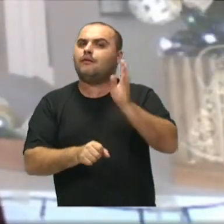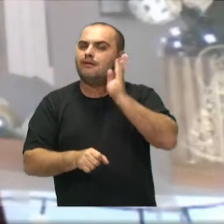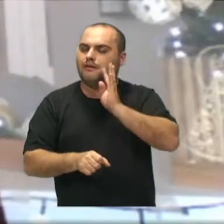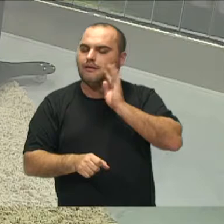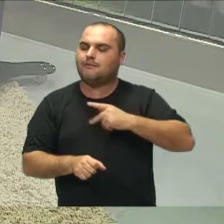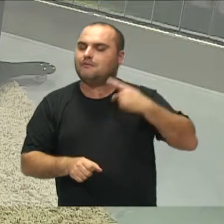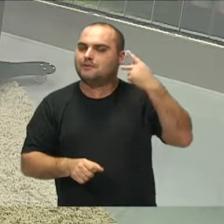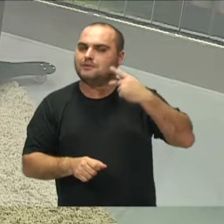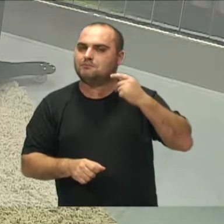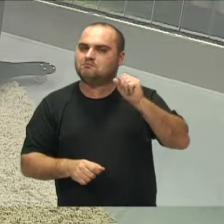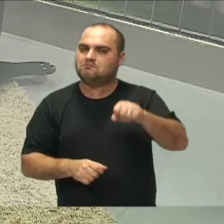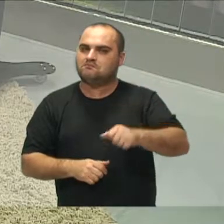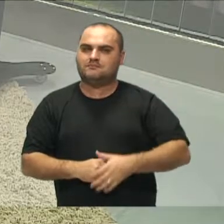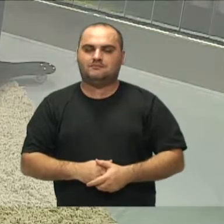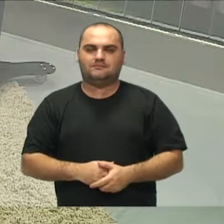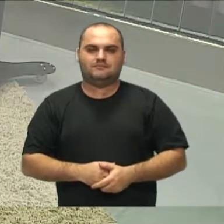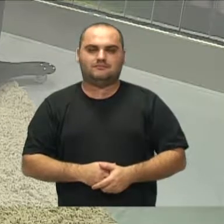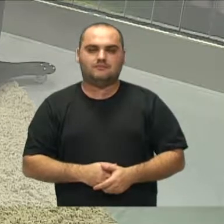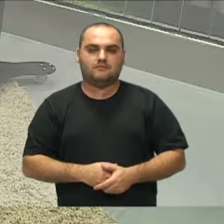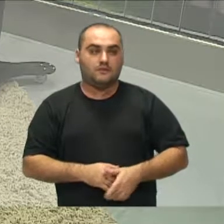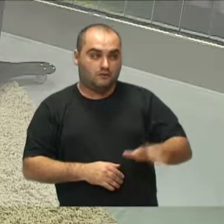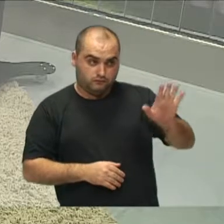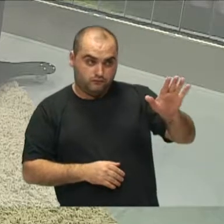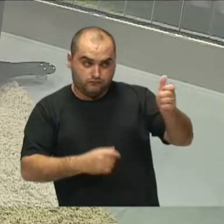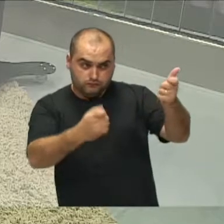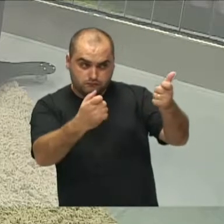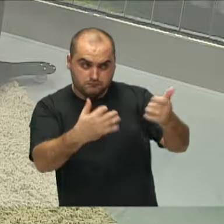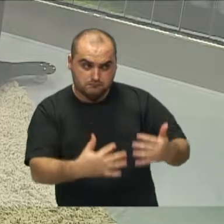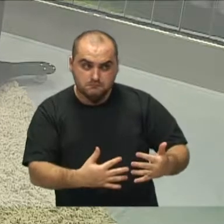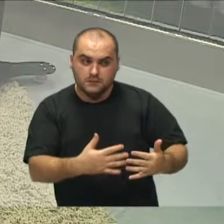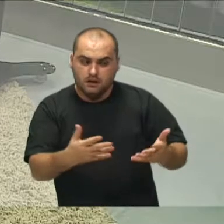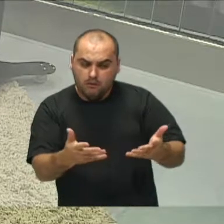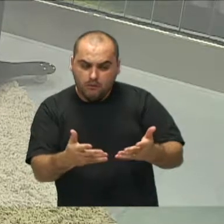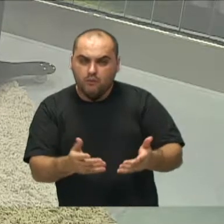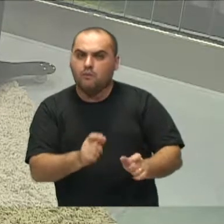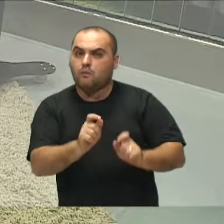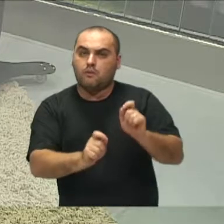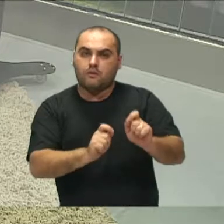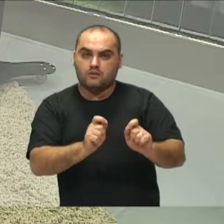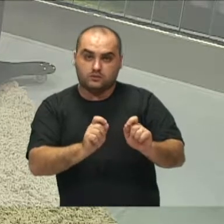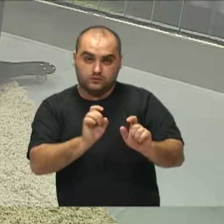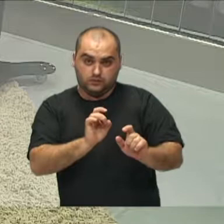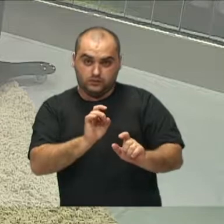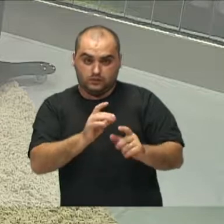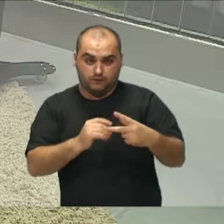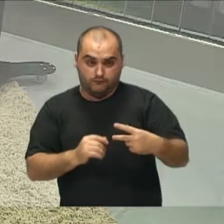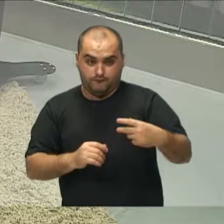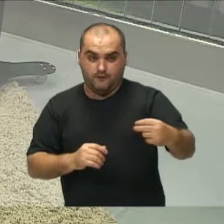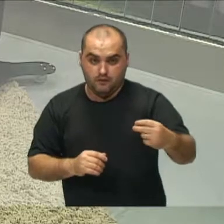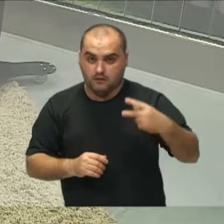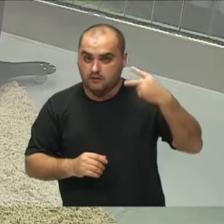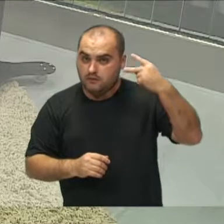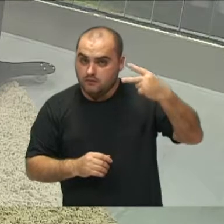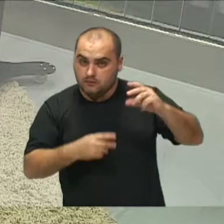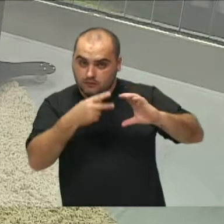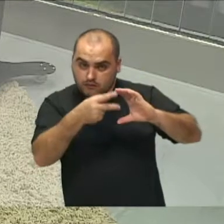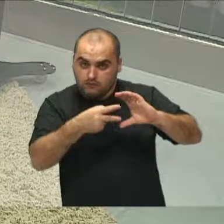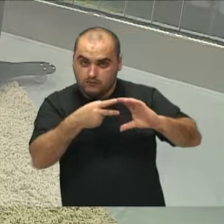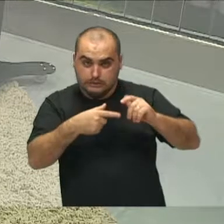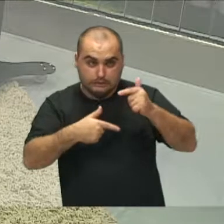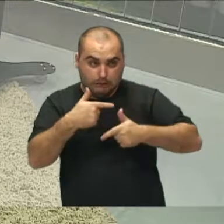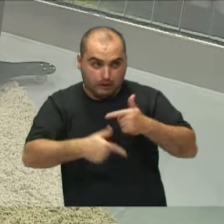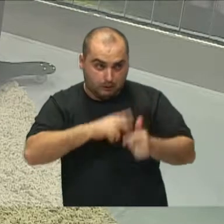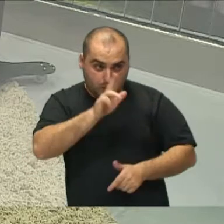vereadora. Ana, pelo que você está explicando para a gente, então, mesmo fora só aqui da Câmara de Vereadores, o trabalho nunca